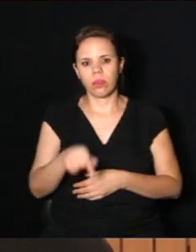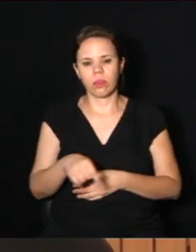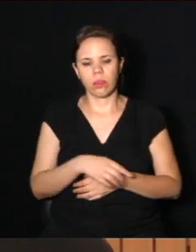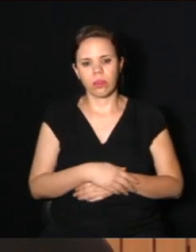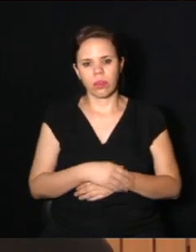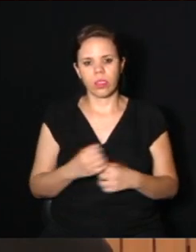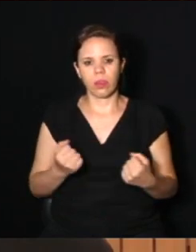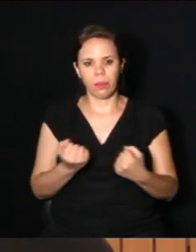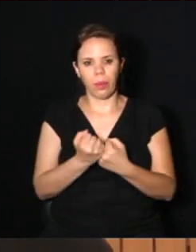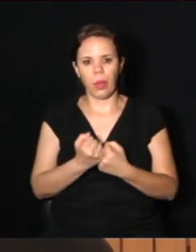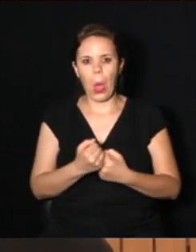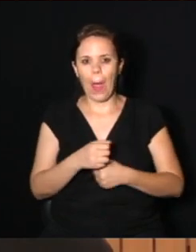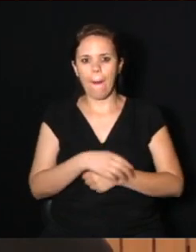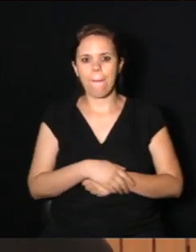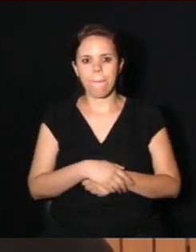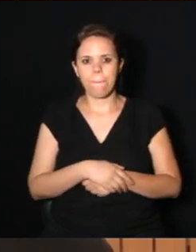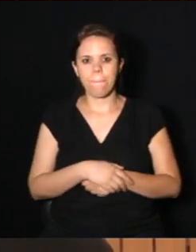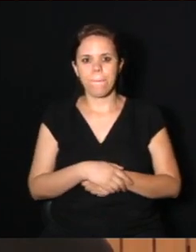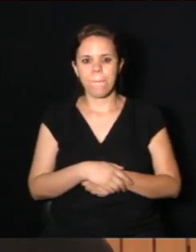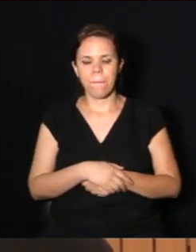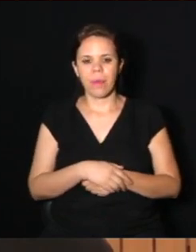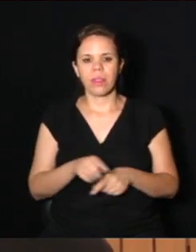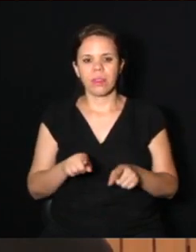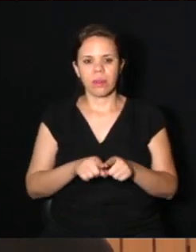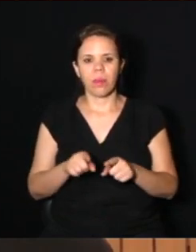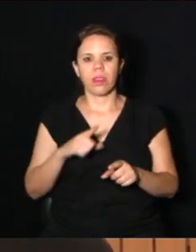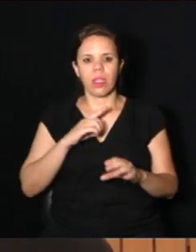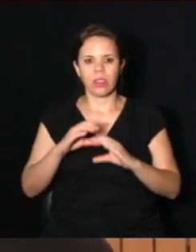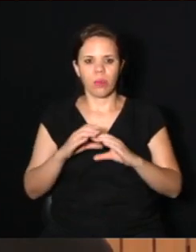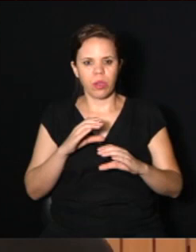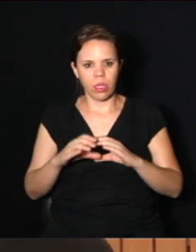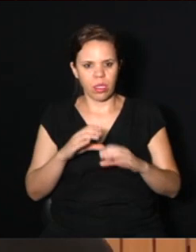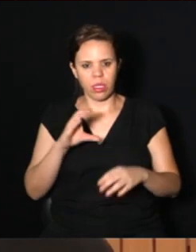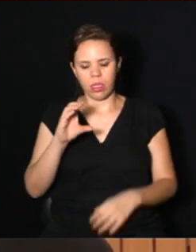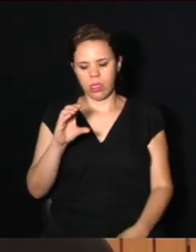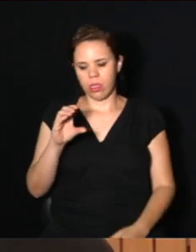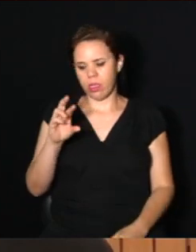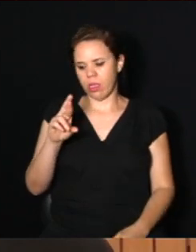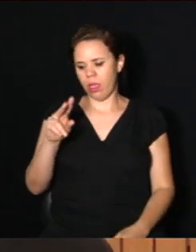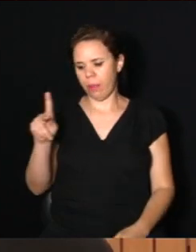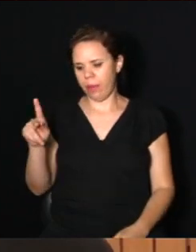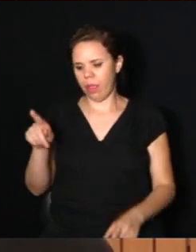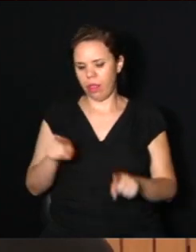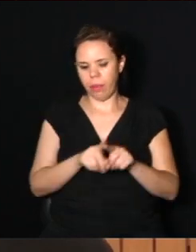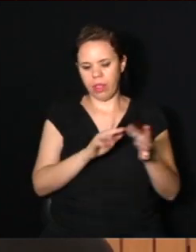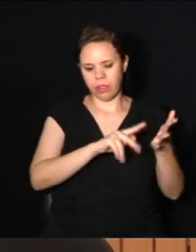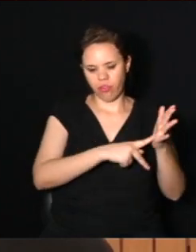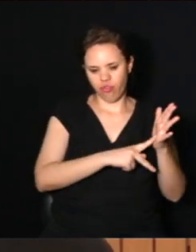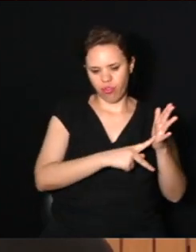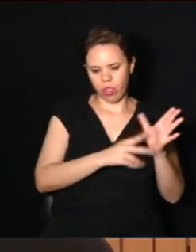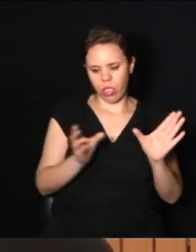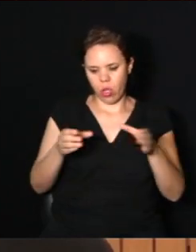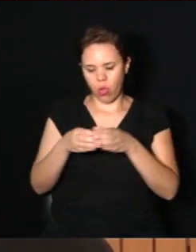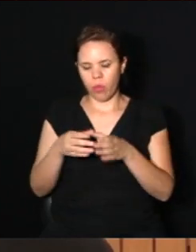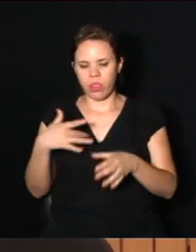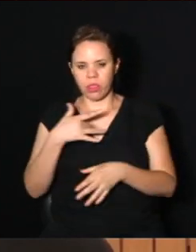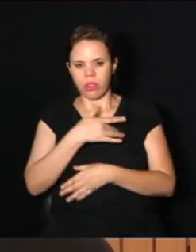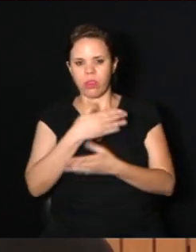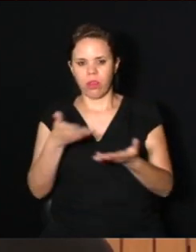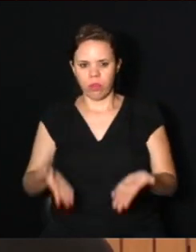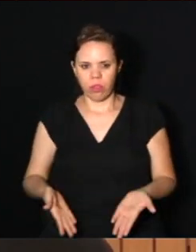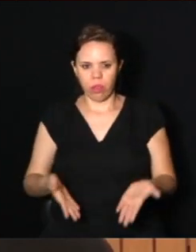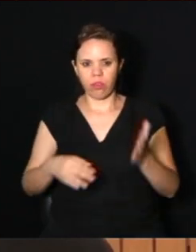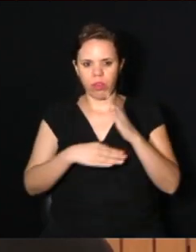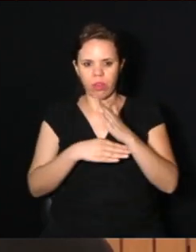esse apoio, e articular essa articulação entre CRP, sindicato e a Comissão de Saúde, para a gente